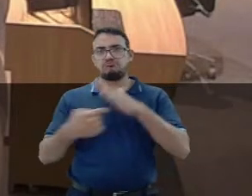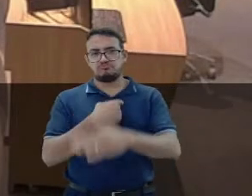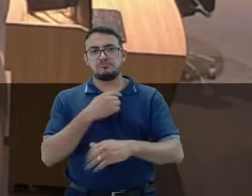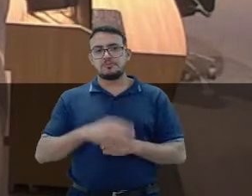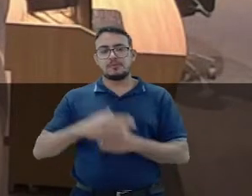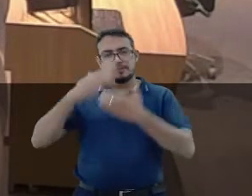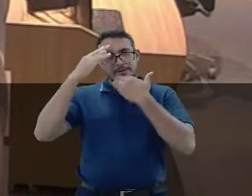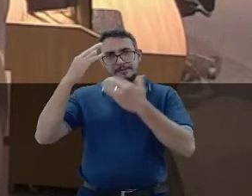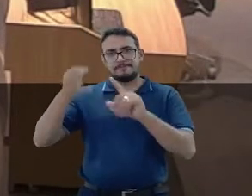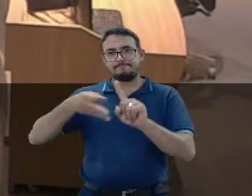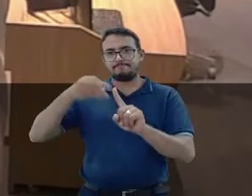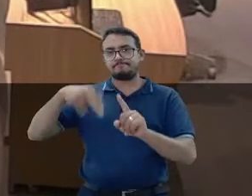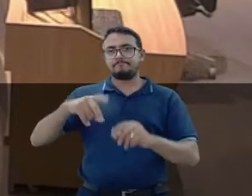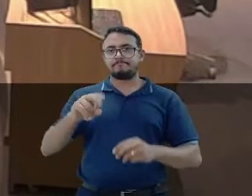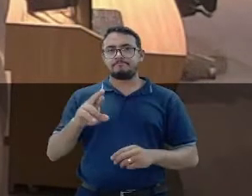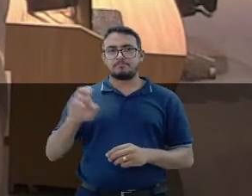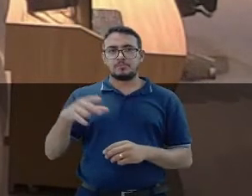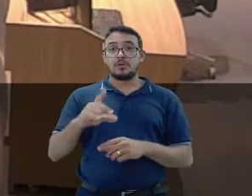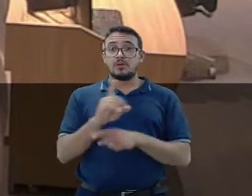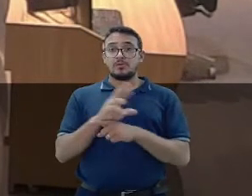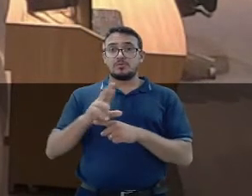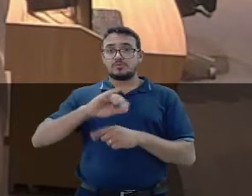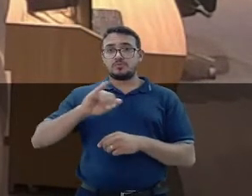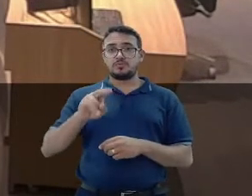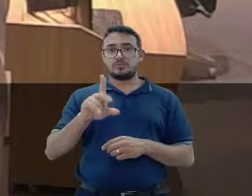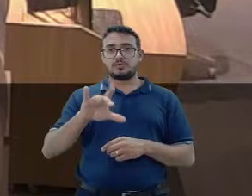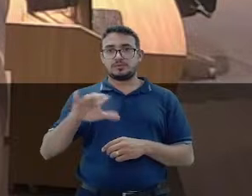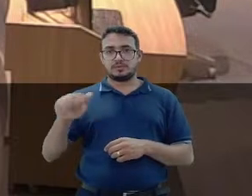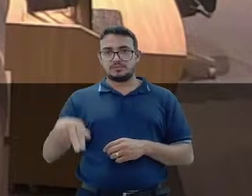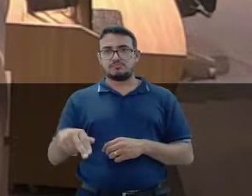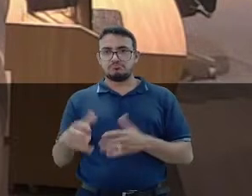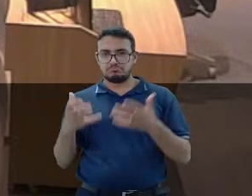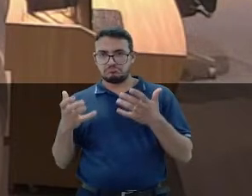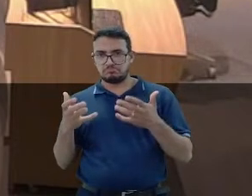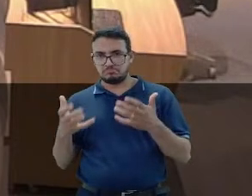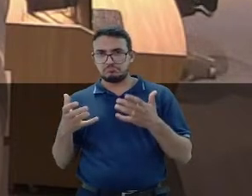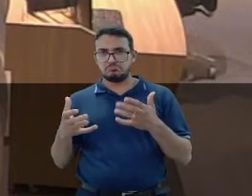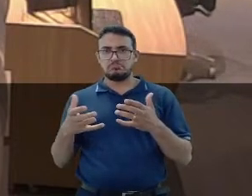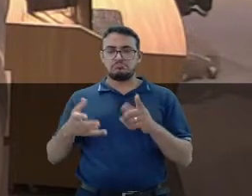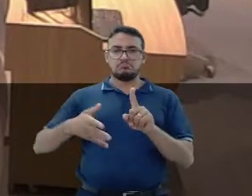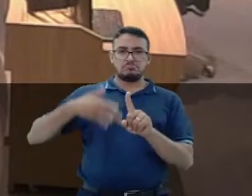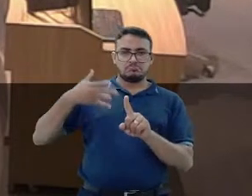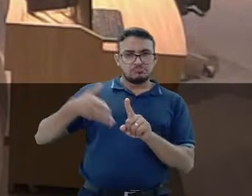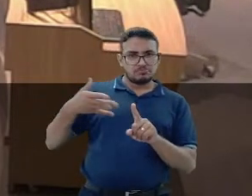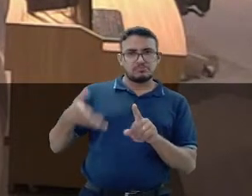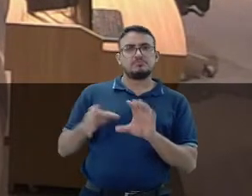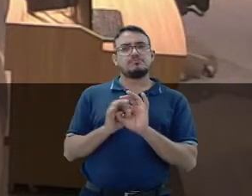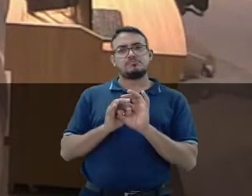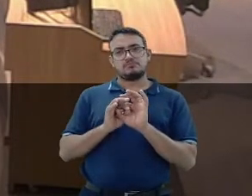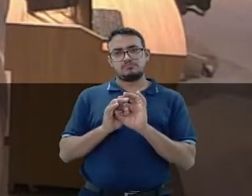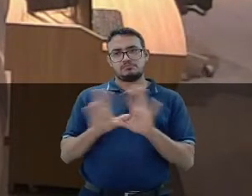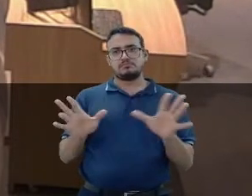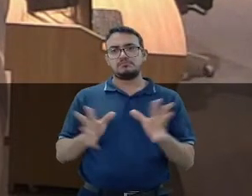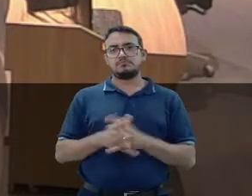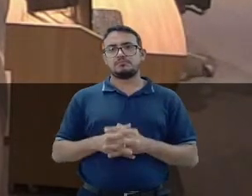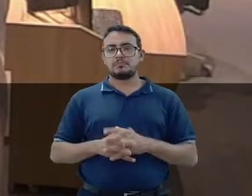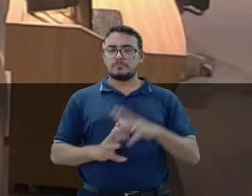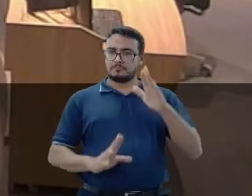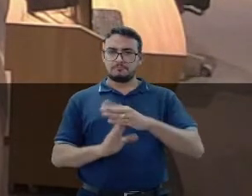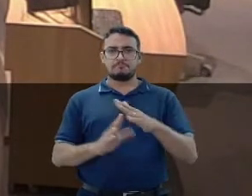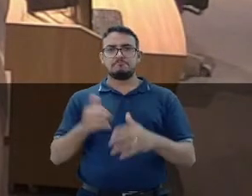desembargador André. Doutora Juliana, se a senhora quiser sustentar, a senhora tem a palavra pelo prazo regimental.